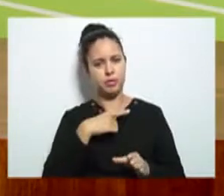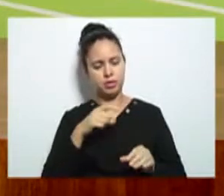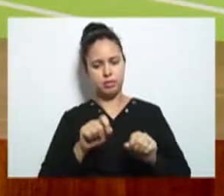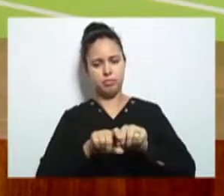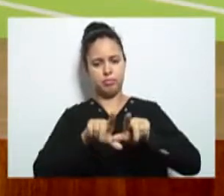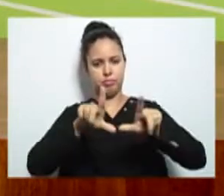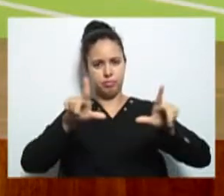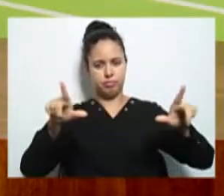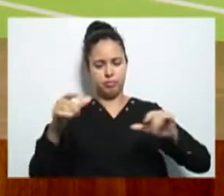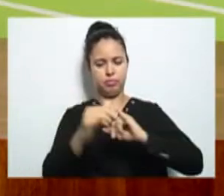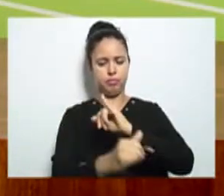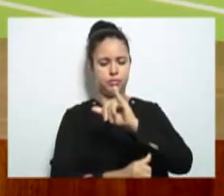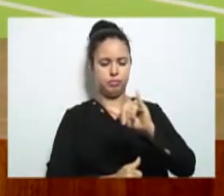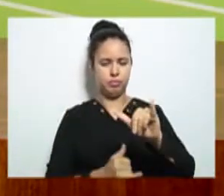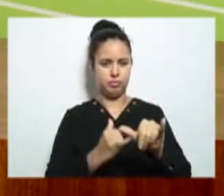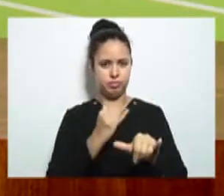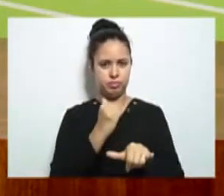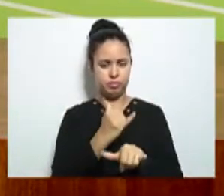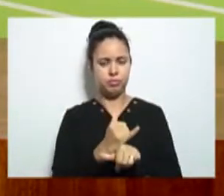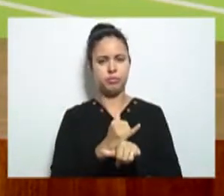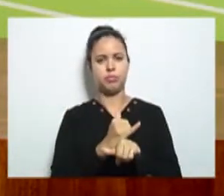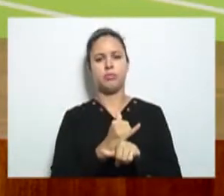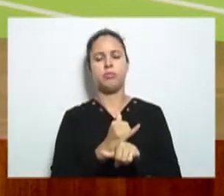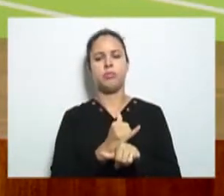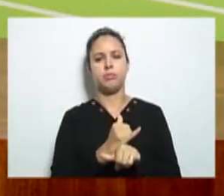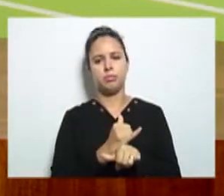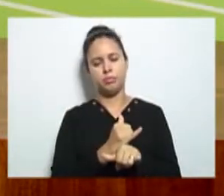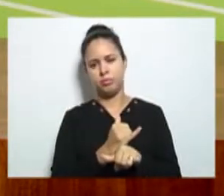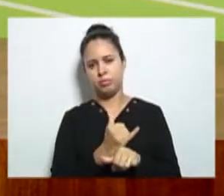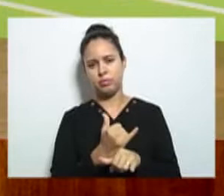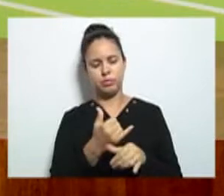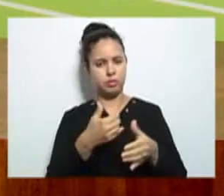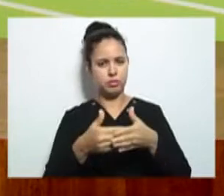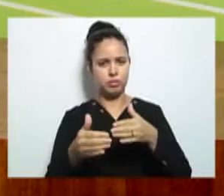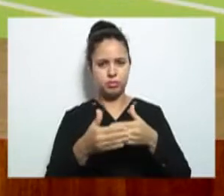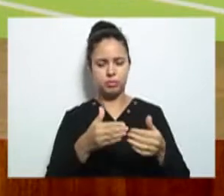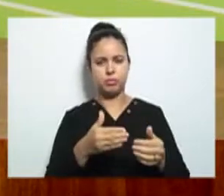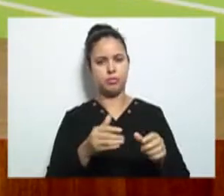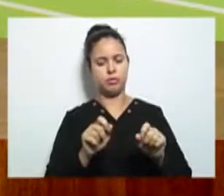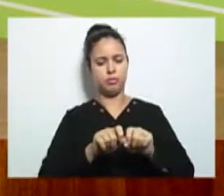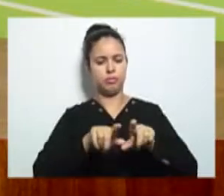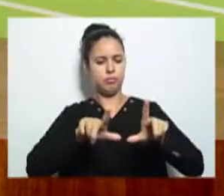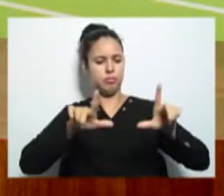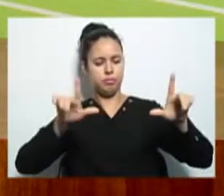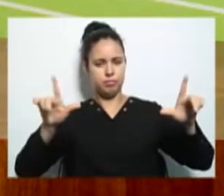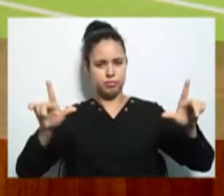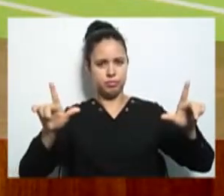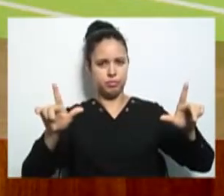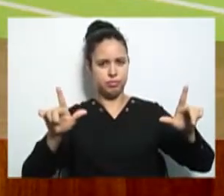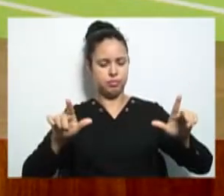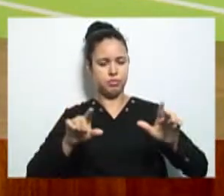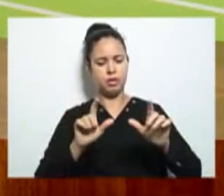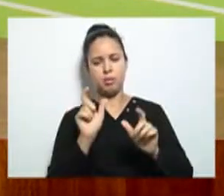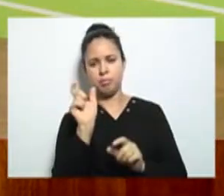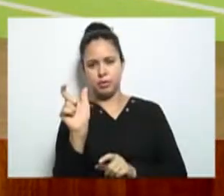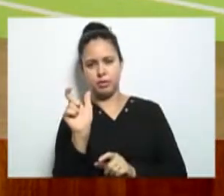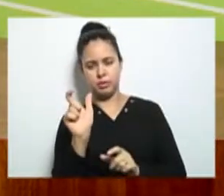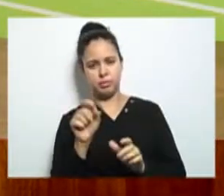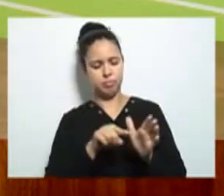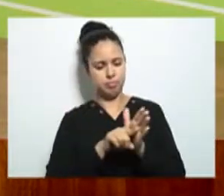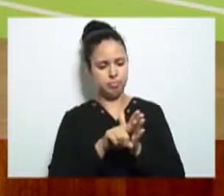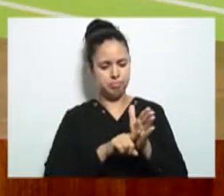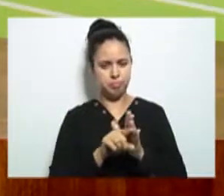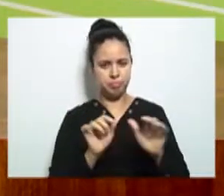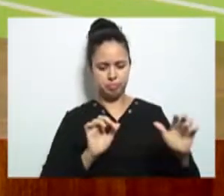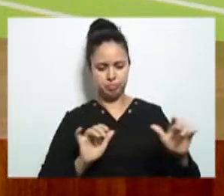internet, o Chrome que vocês usam, ou o Mozilla, qual que vocês usam. E aí eu vou colocar como uma pesquisa lá, realizar a atividade